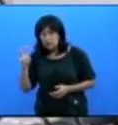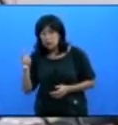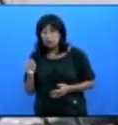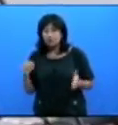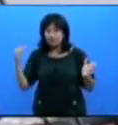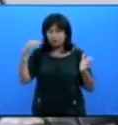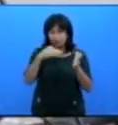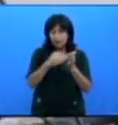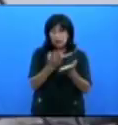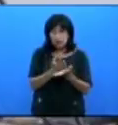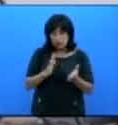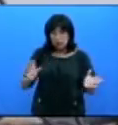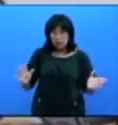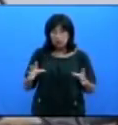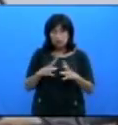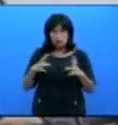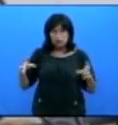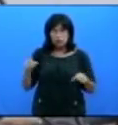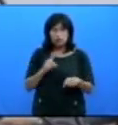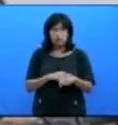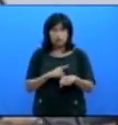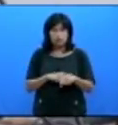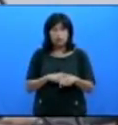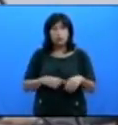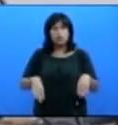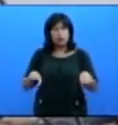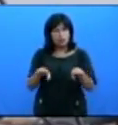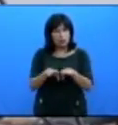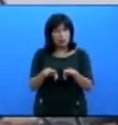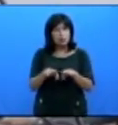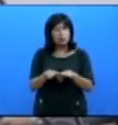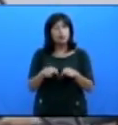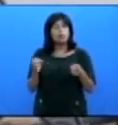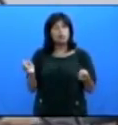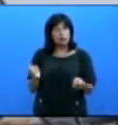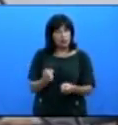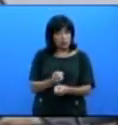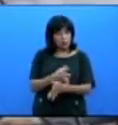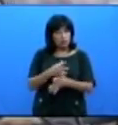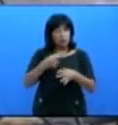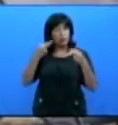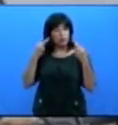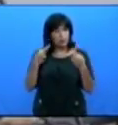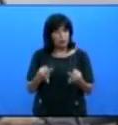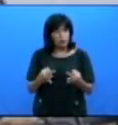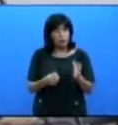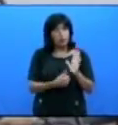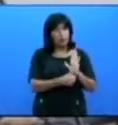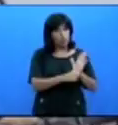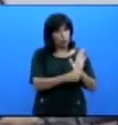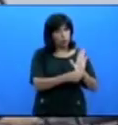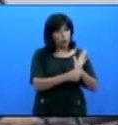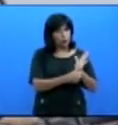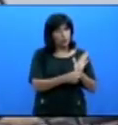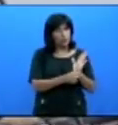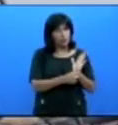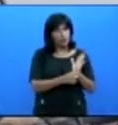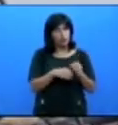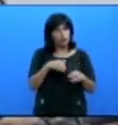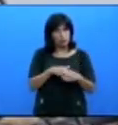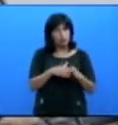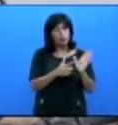grande expediente, após o que também serão consideradas aprovadas nos termos do artigo 112 do Regimento